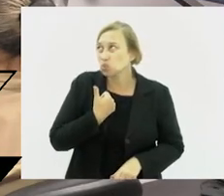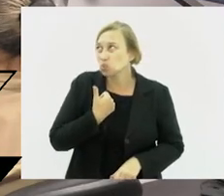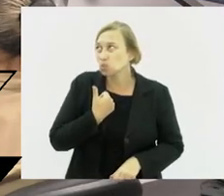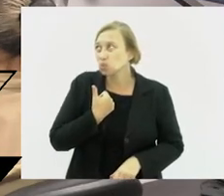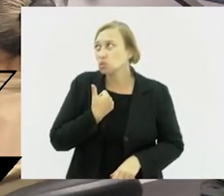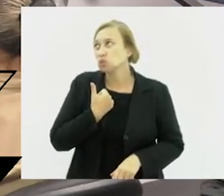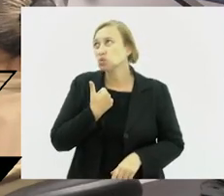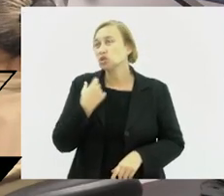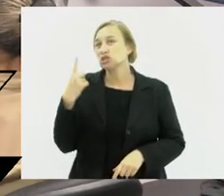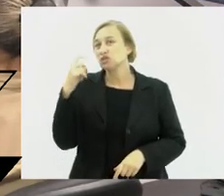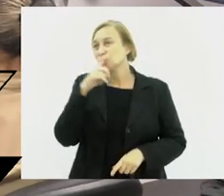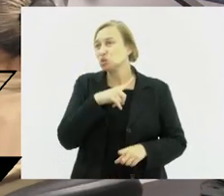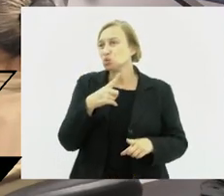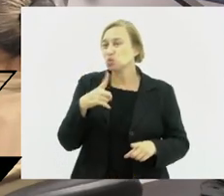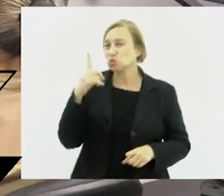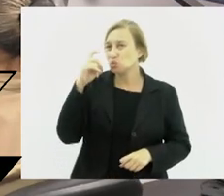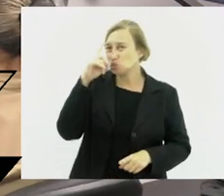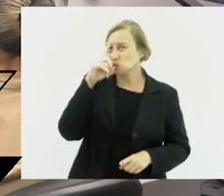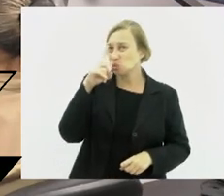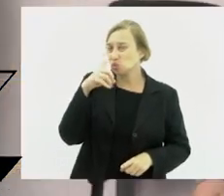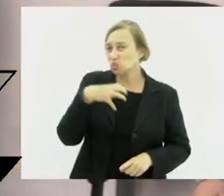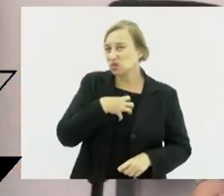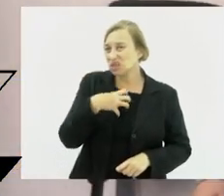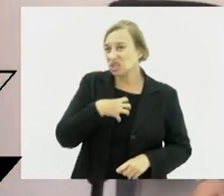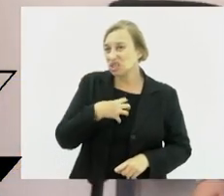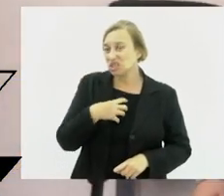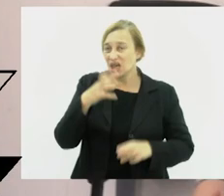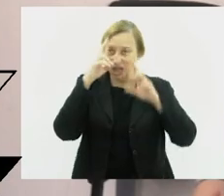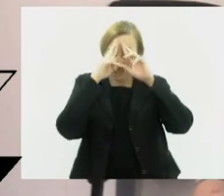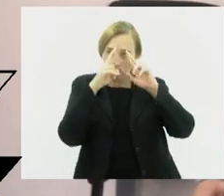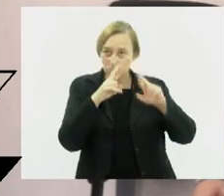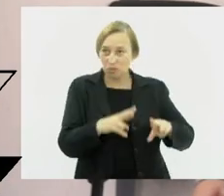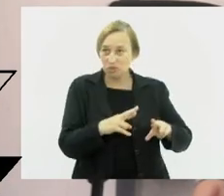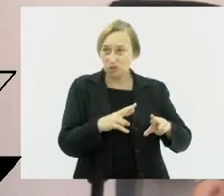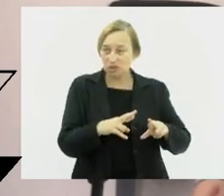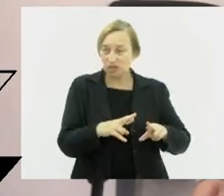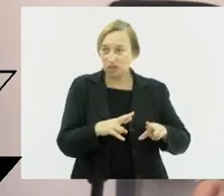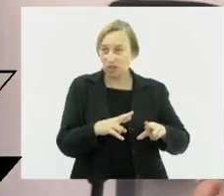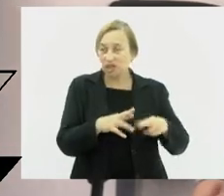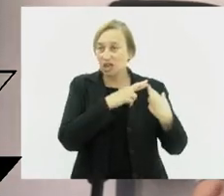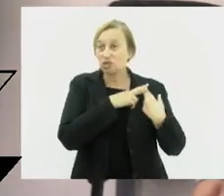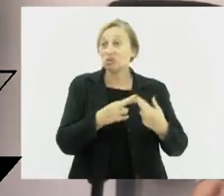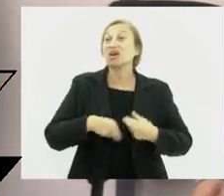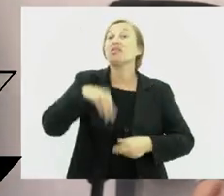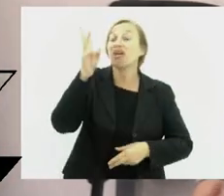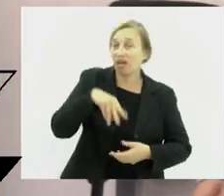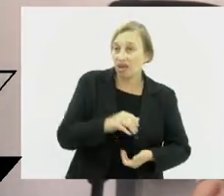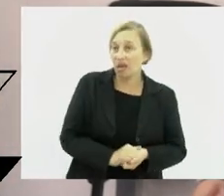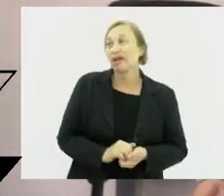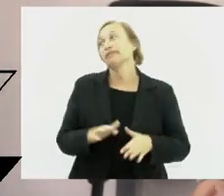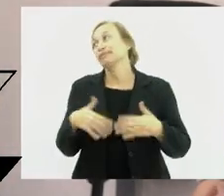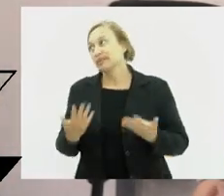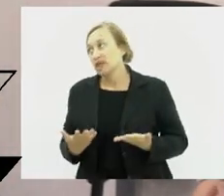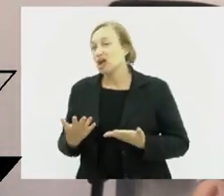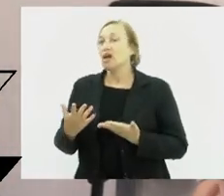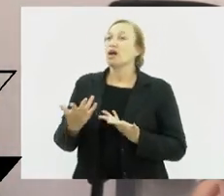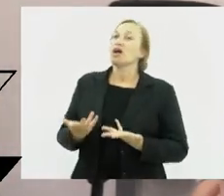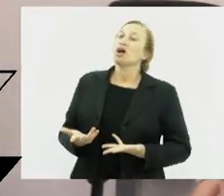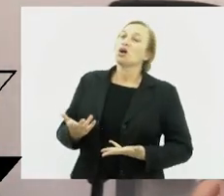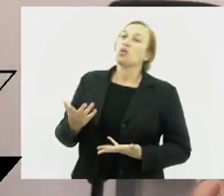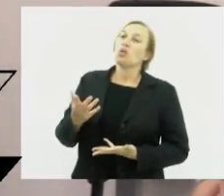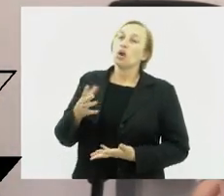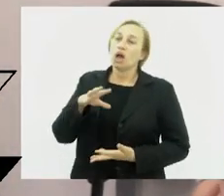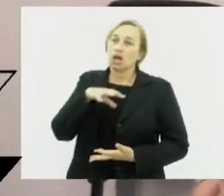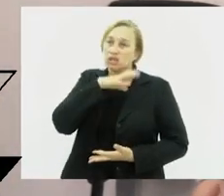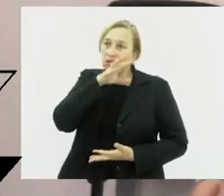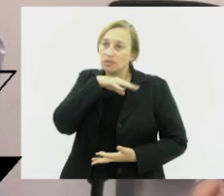imprecisa no sentido de quem cabe a responsabilidade. Claro que na questão dos animais silvestres, é clara